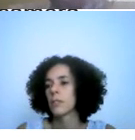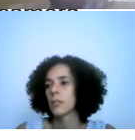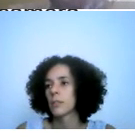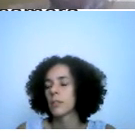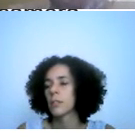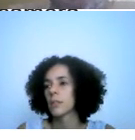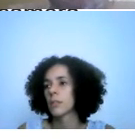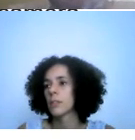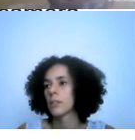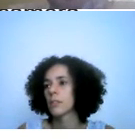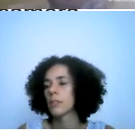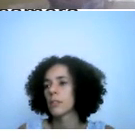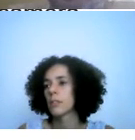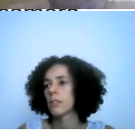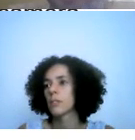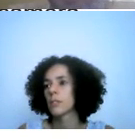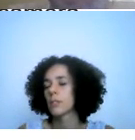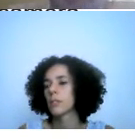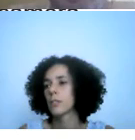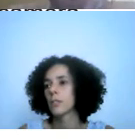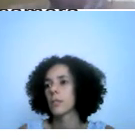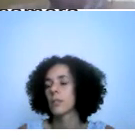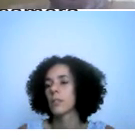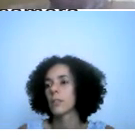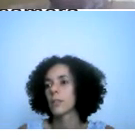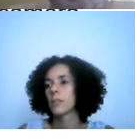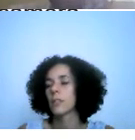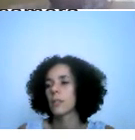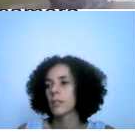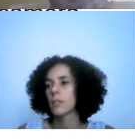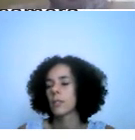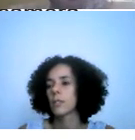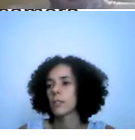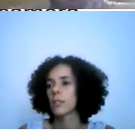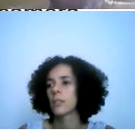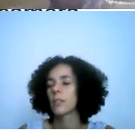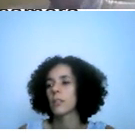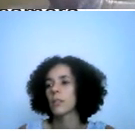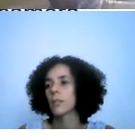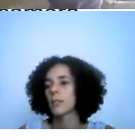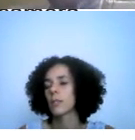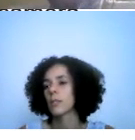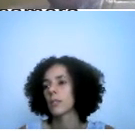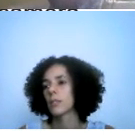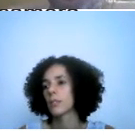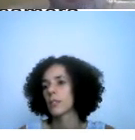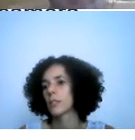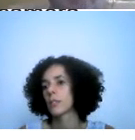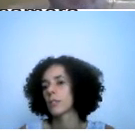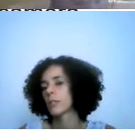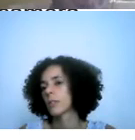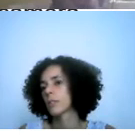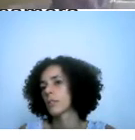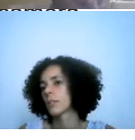observou 268 espécies exóticas invasoras em 64 unidades de conservação